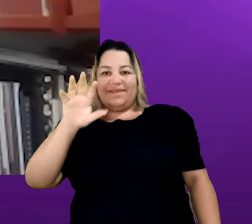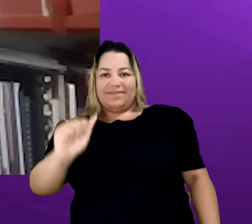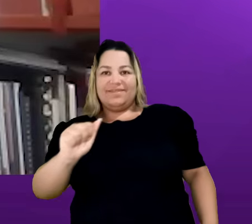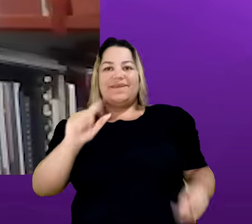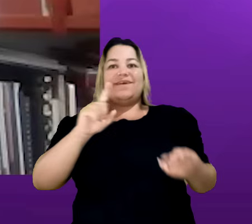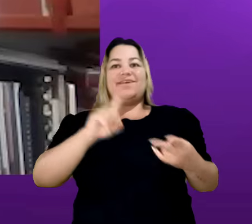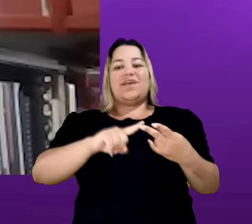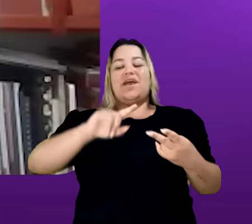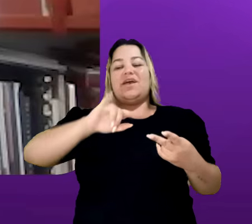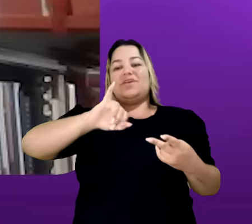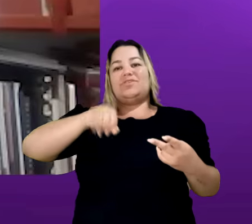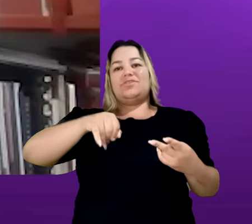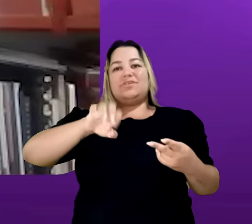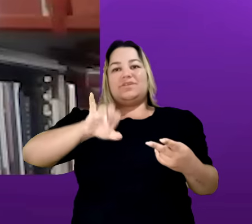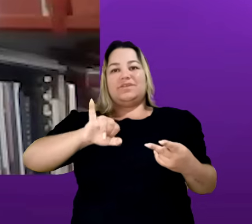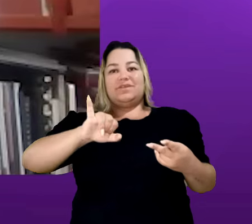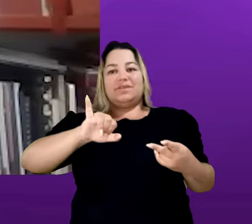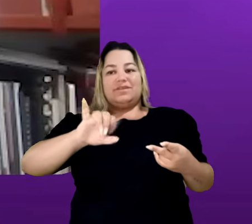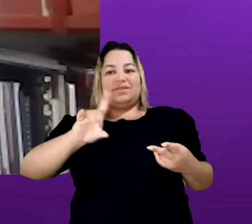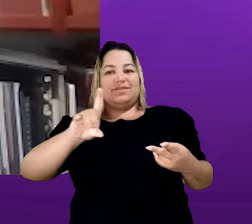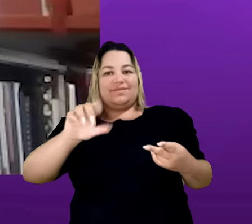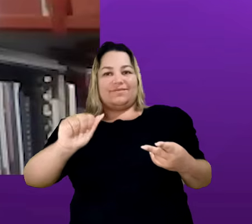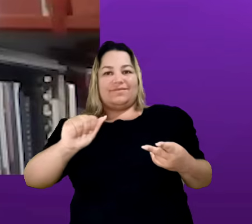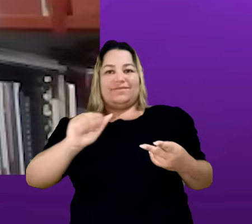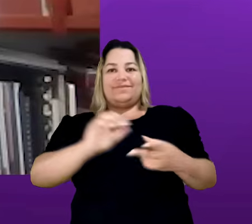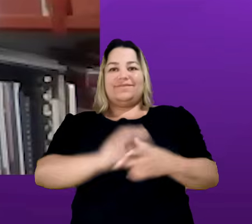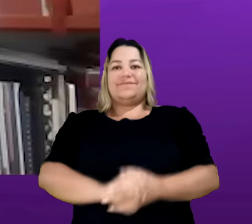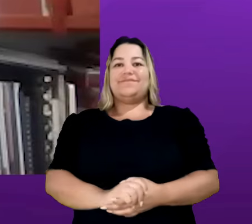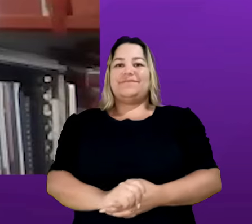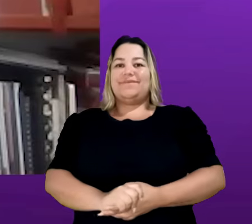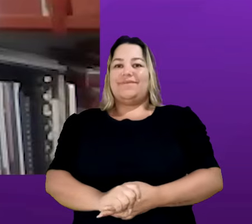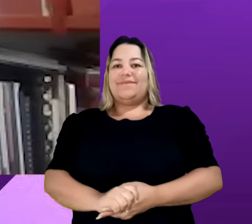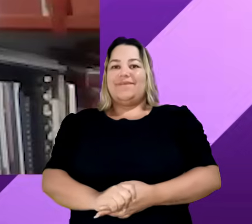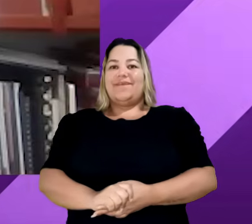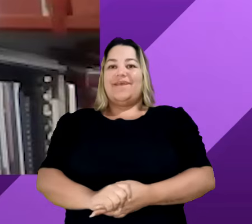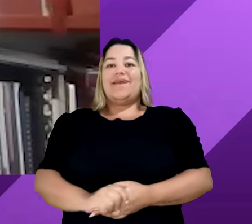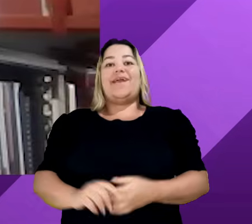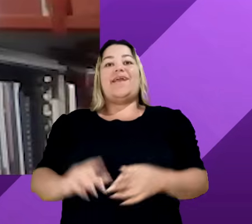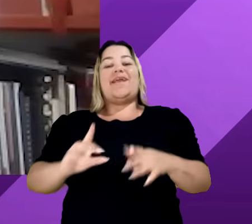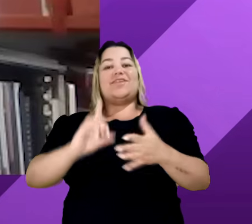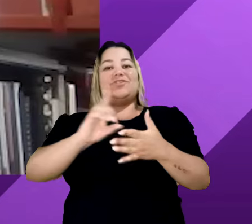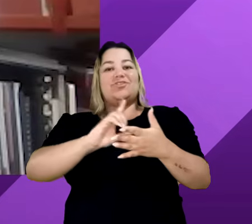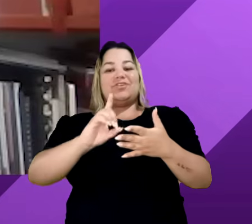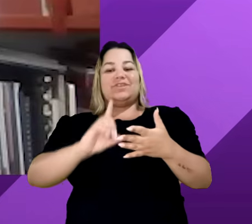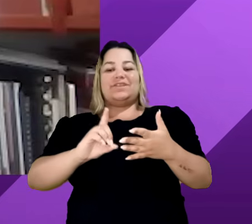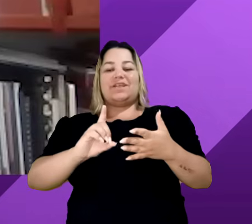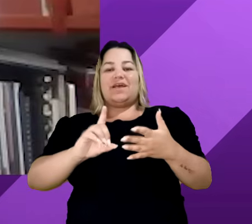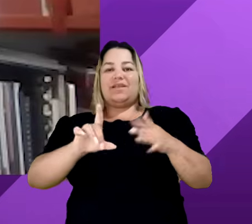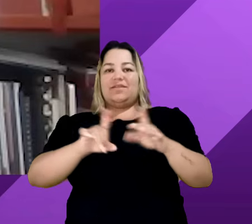a Gerda é design, e